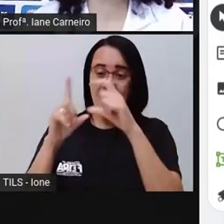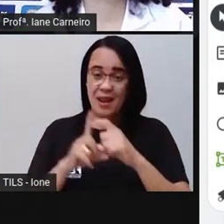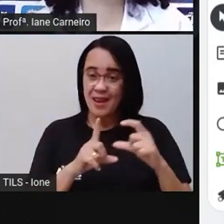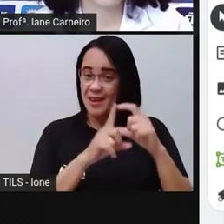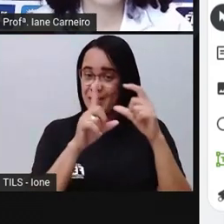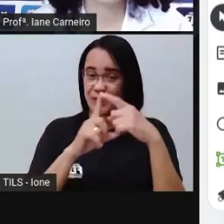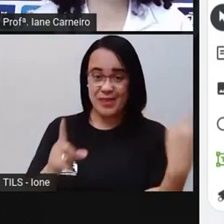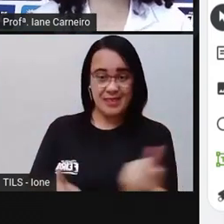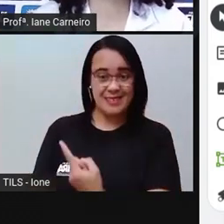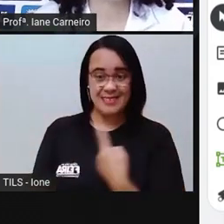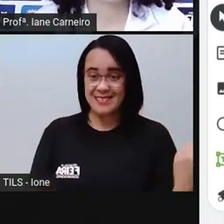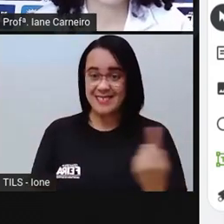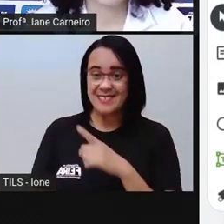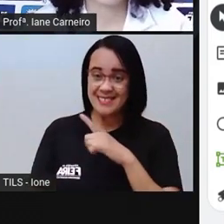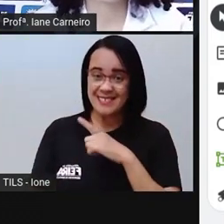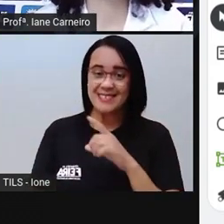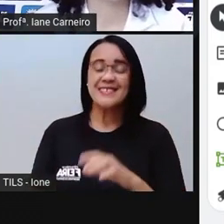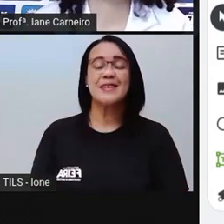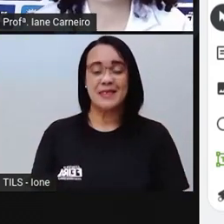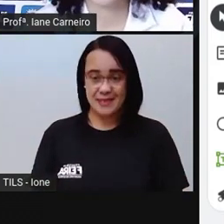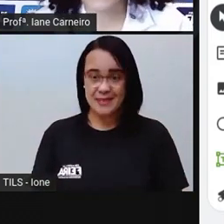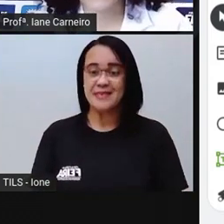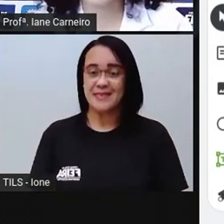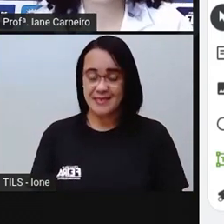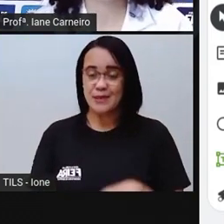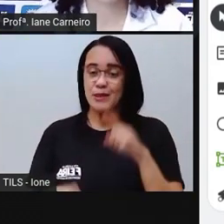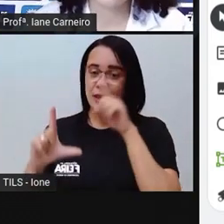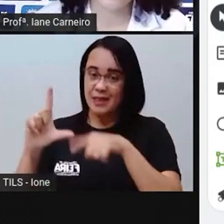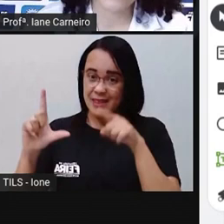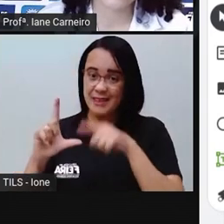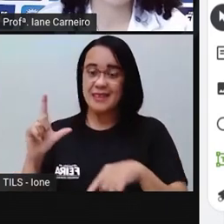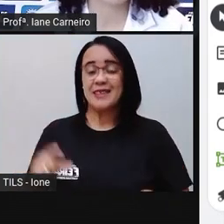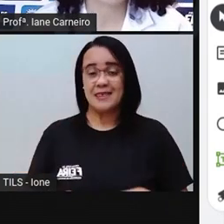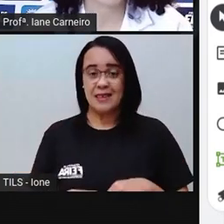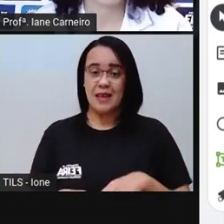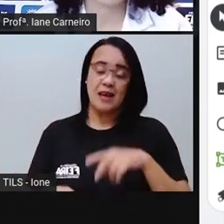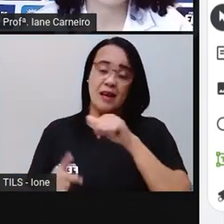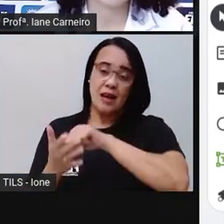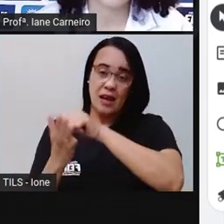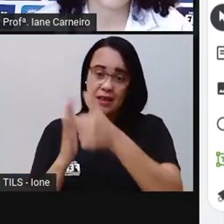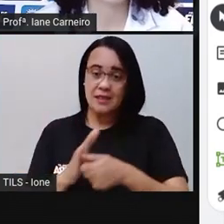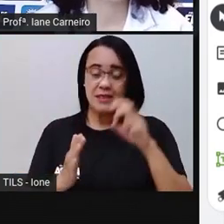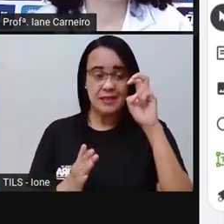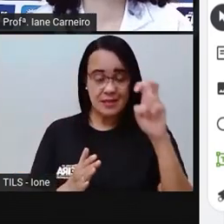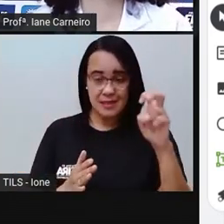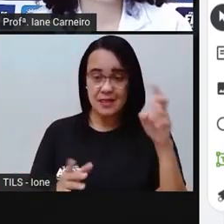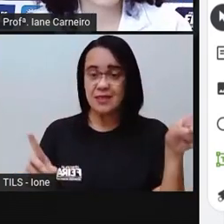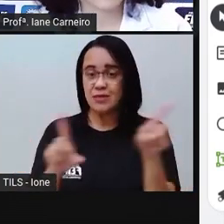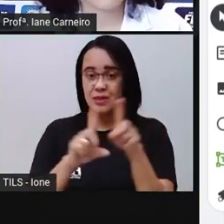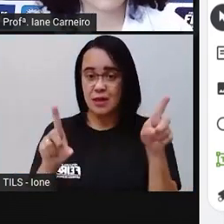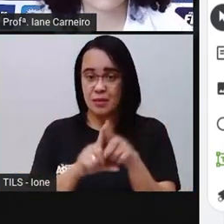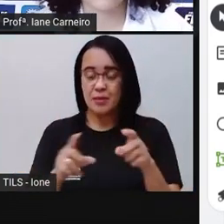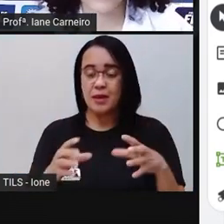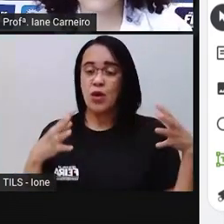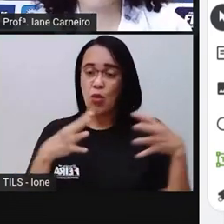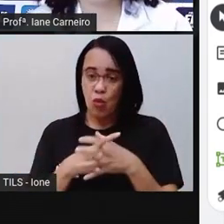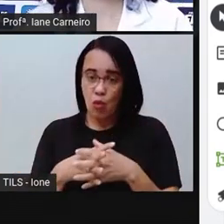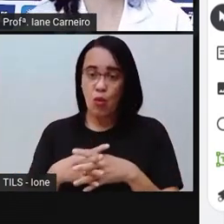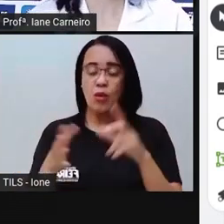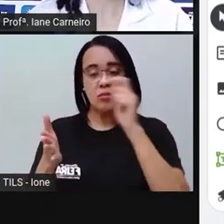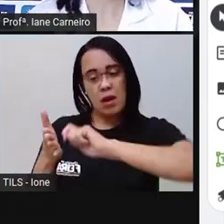né? Então, nós usamos as letras, as vogais e as consoantes para escrever as palavras, tá